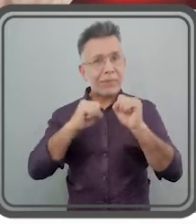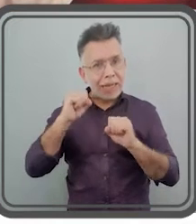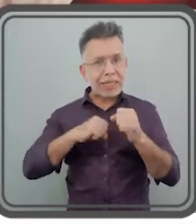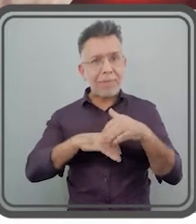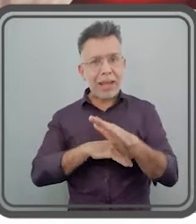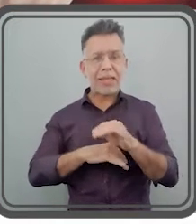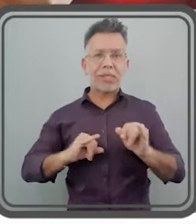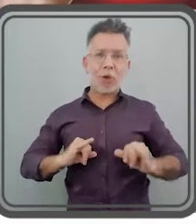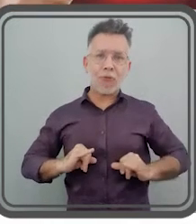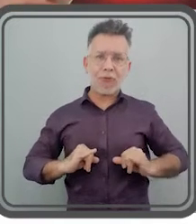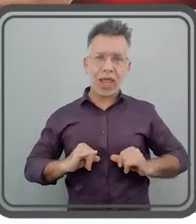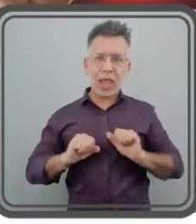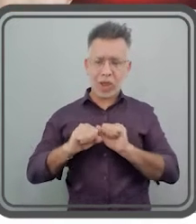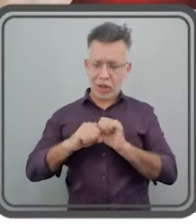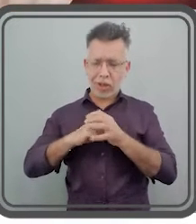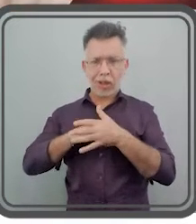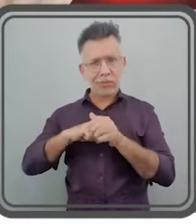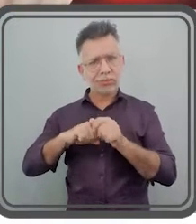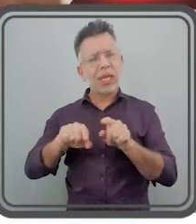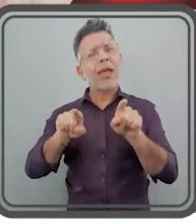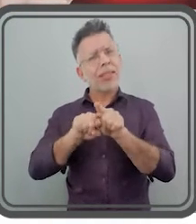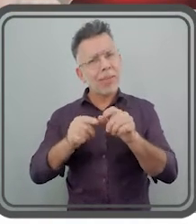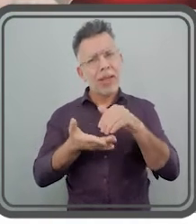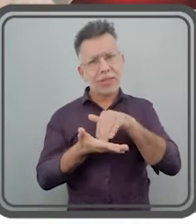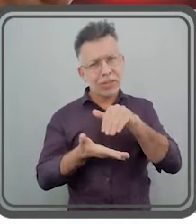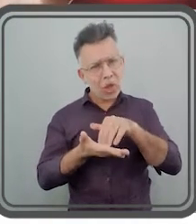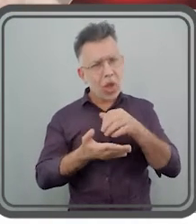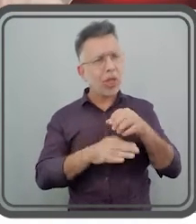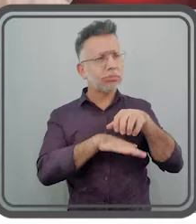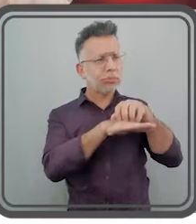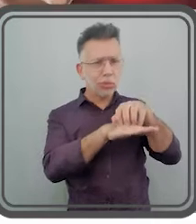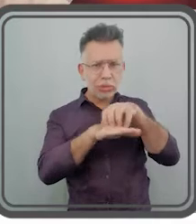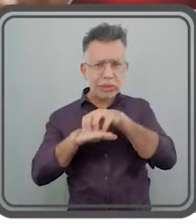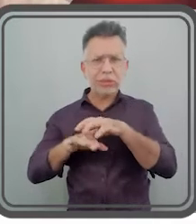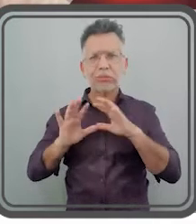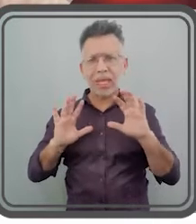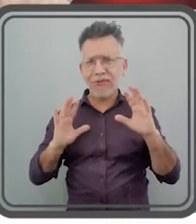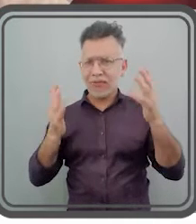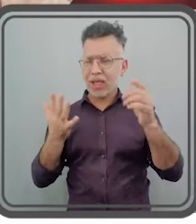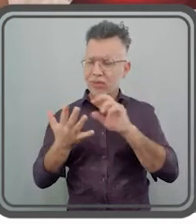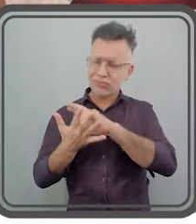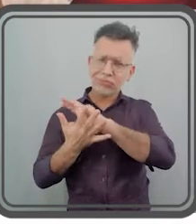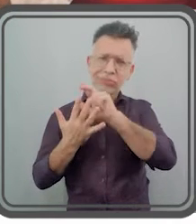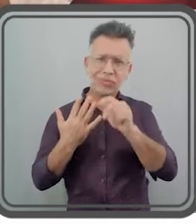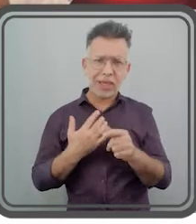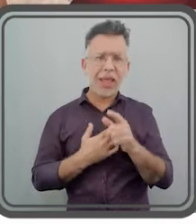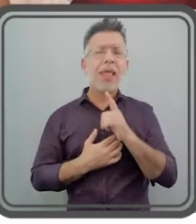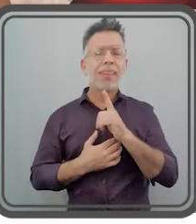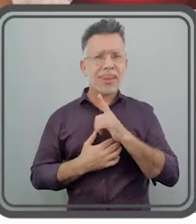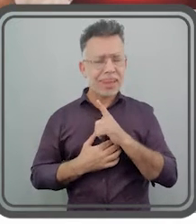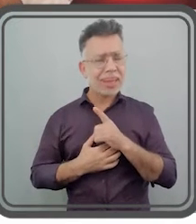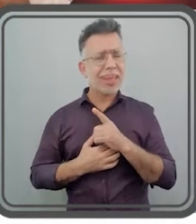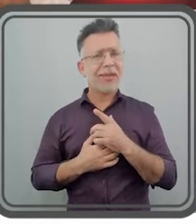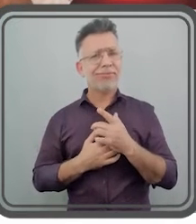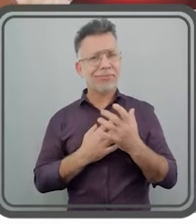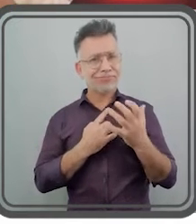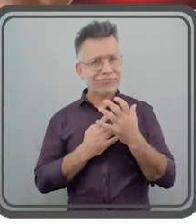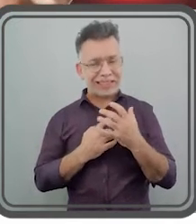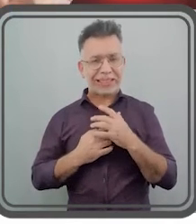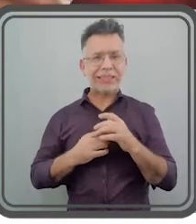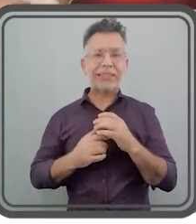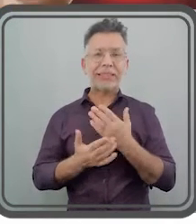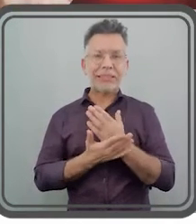Mia além dos escritórios o turismos eventos né muita coisa assim teve um impacto muito forte